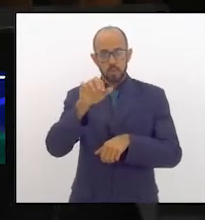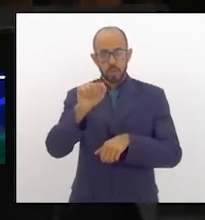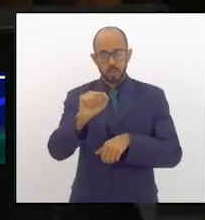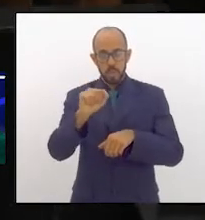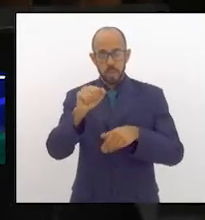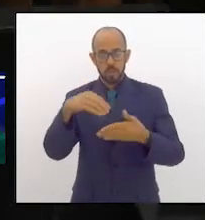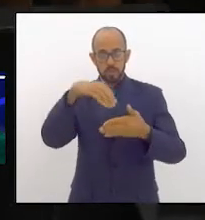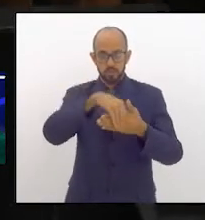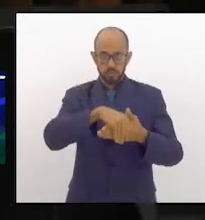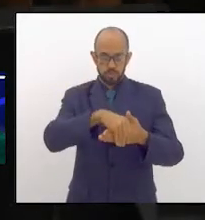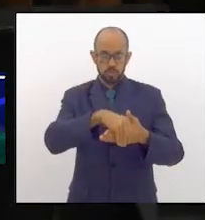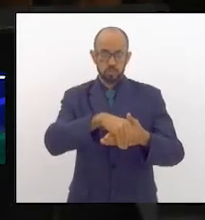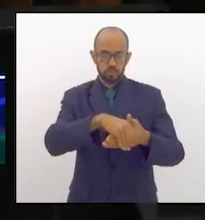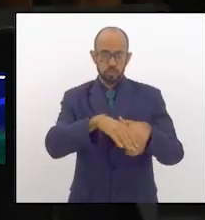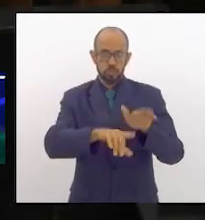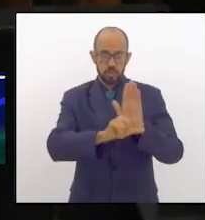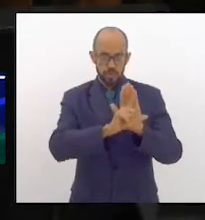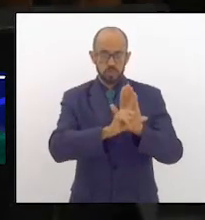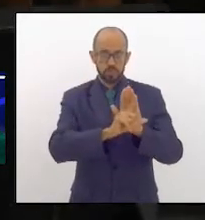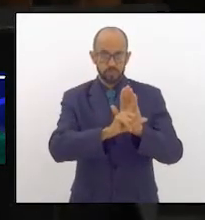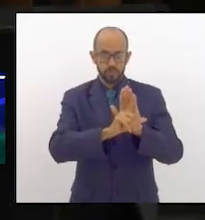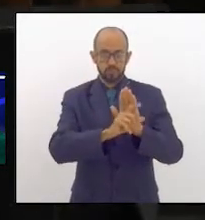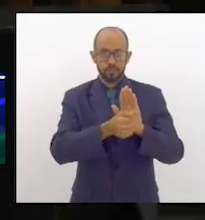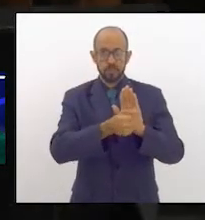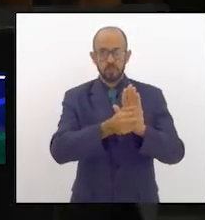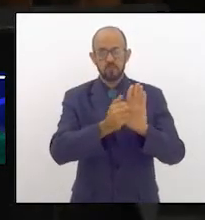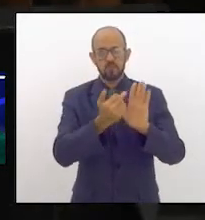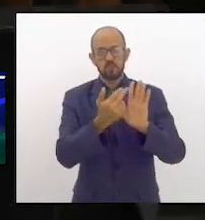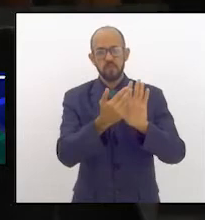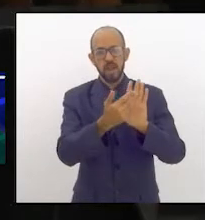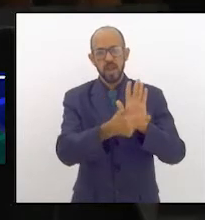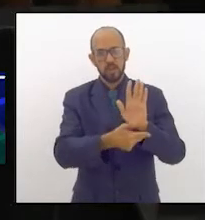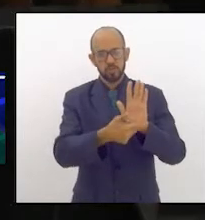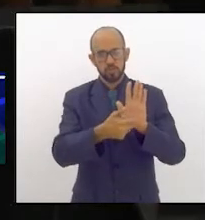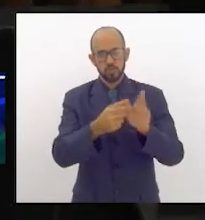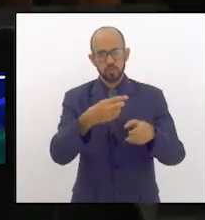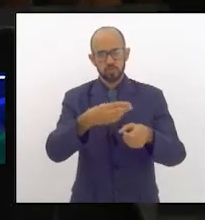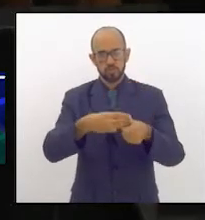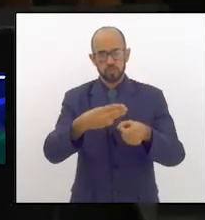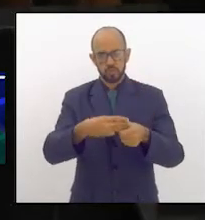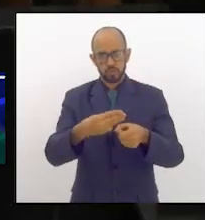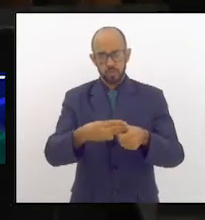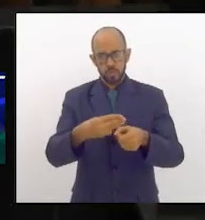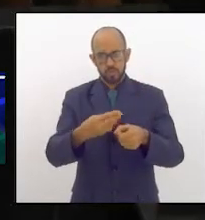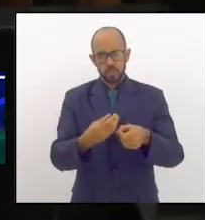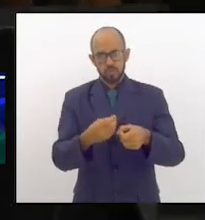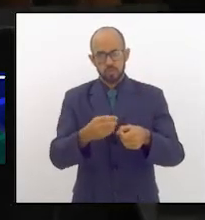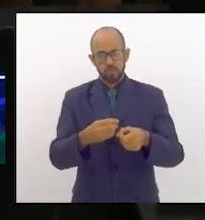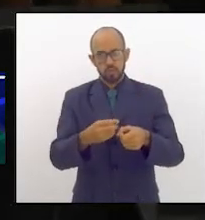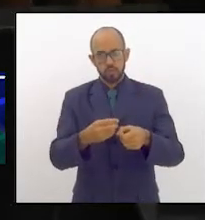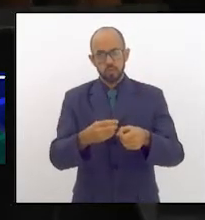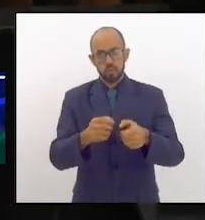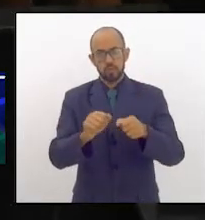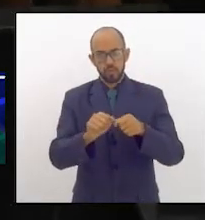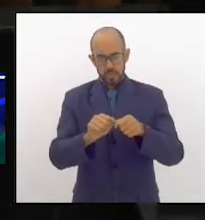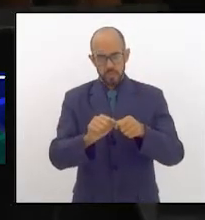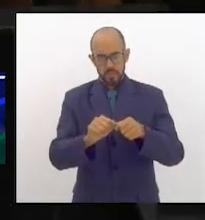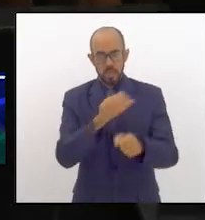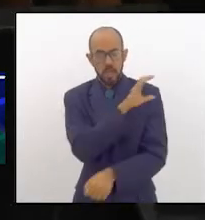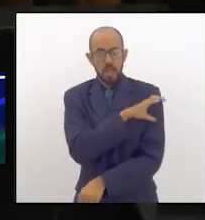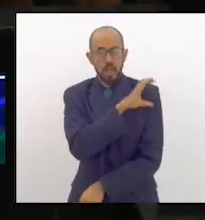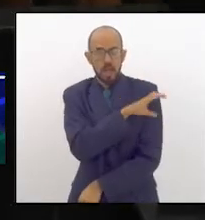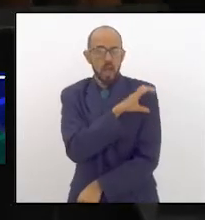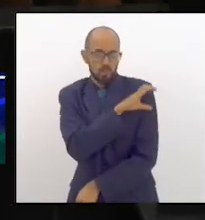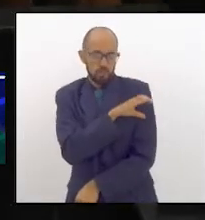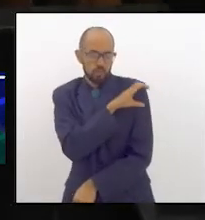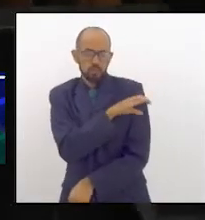lei o e muitos e muitos municípios instituído no município de Campos destruiu